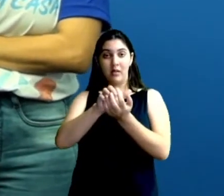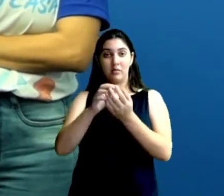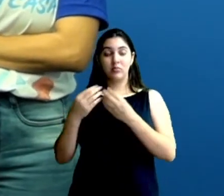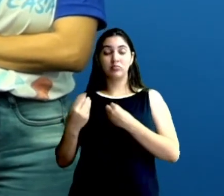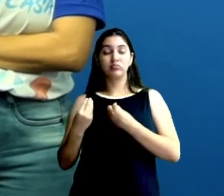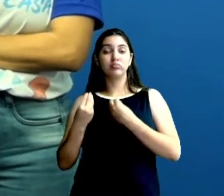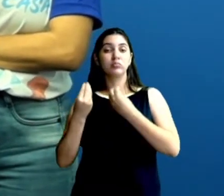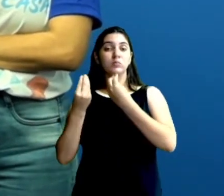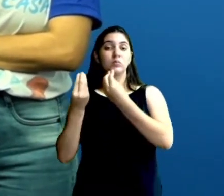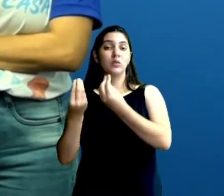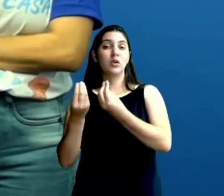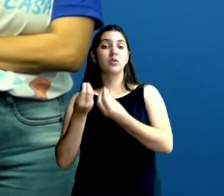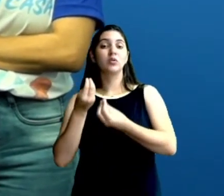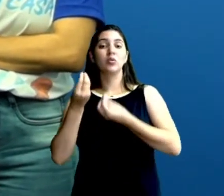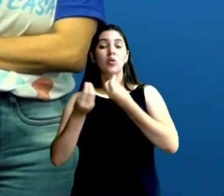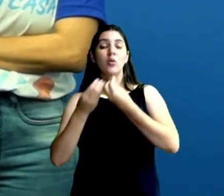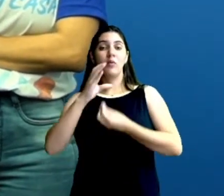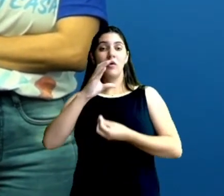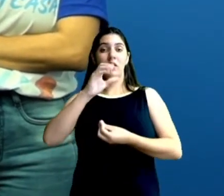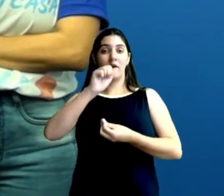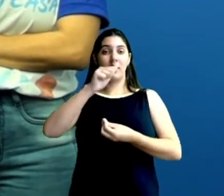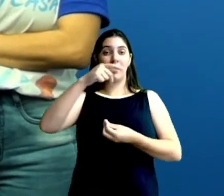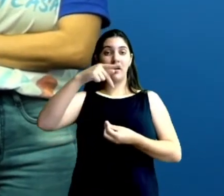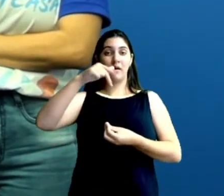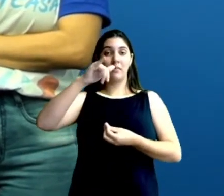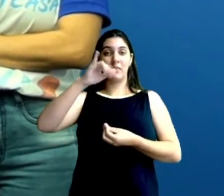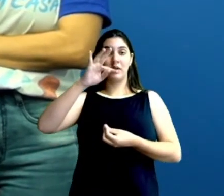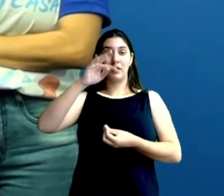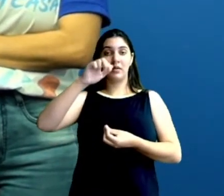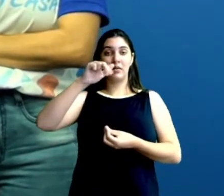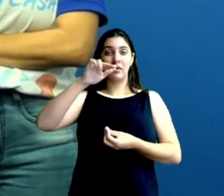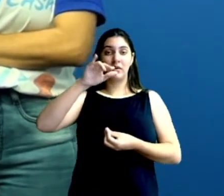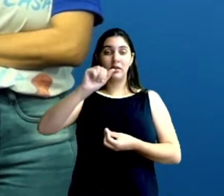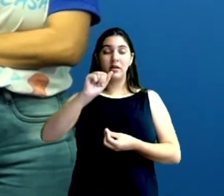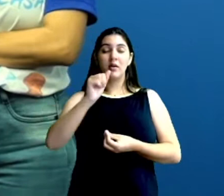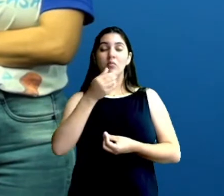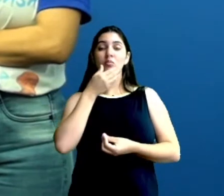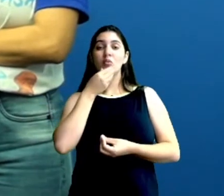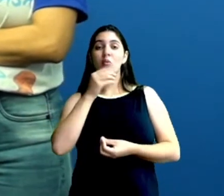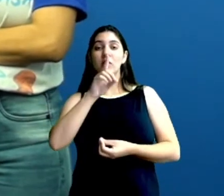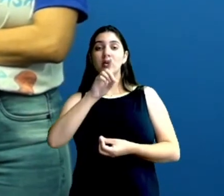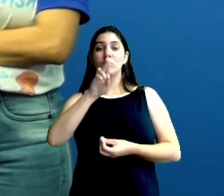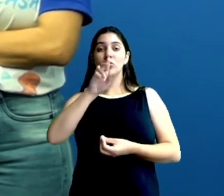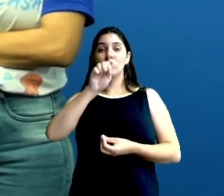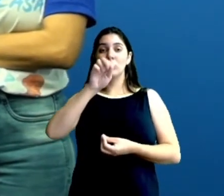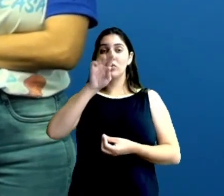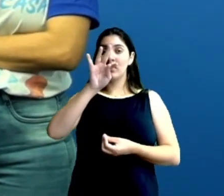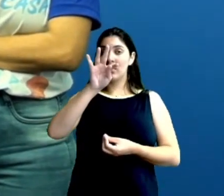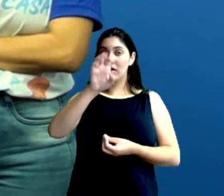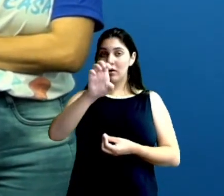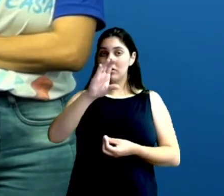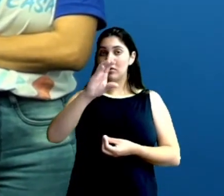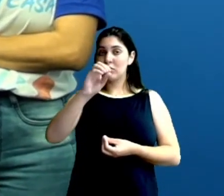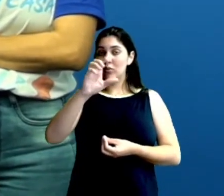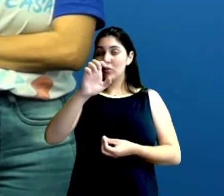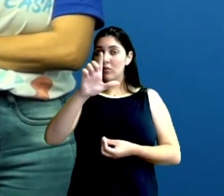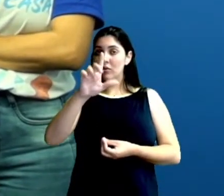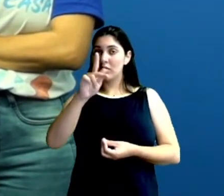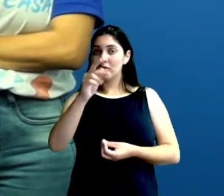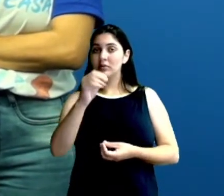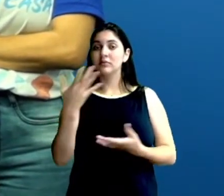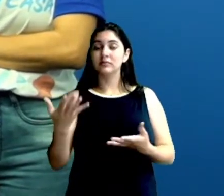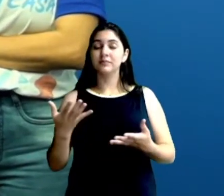doado como uma capitania hereditária para Duarte Coelho. A capitania, pessoal,